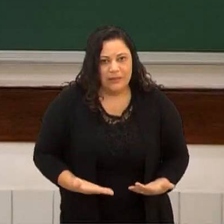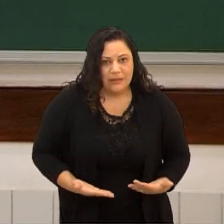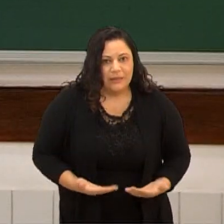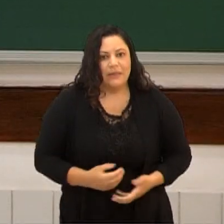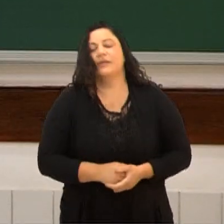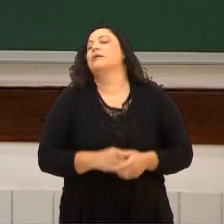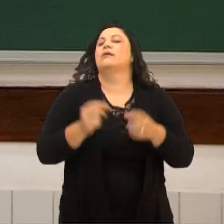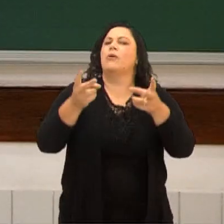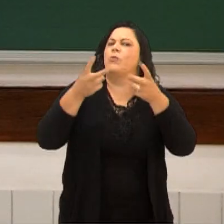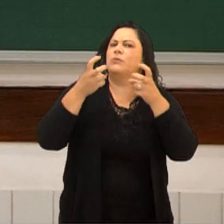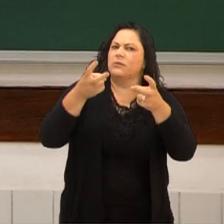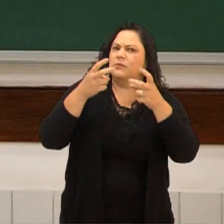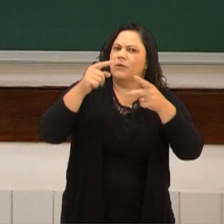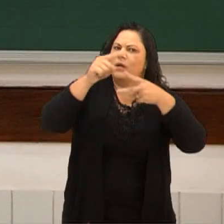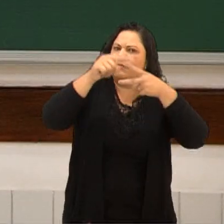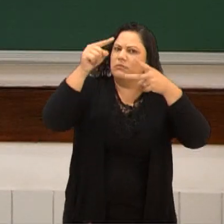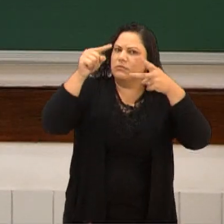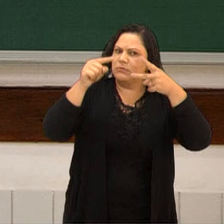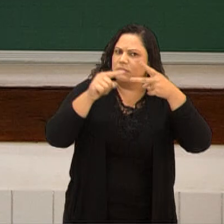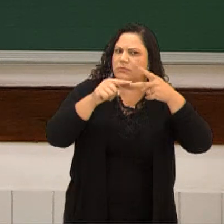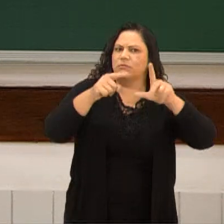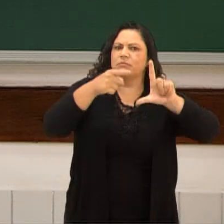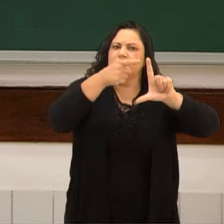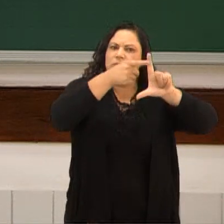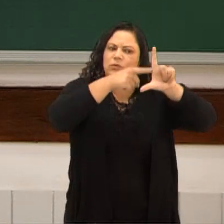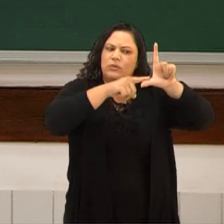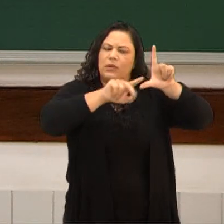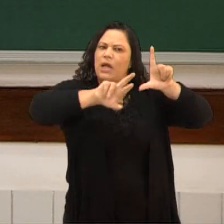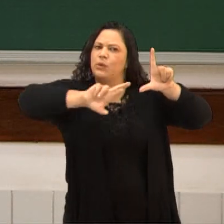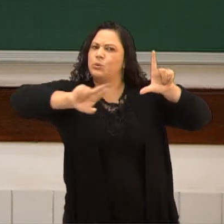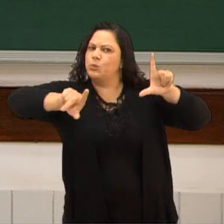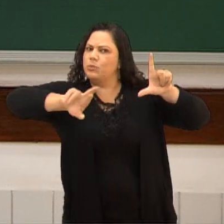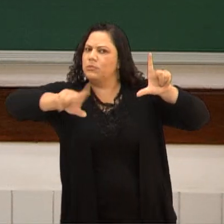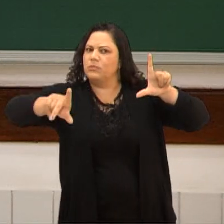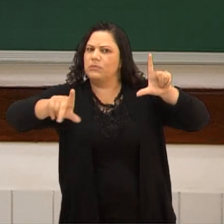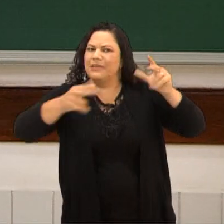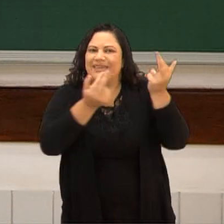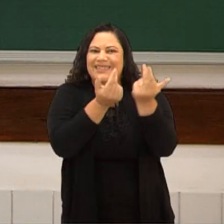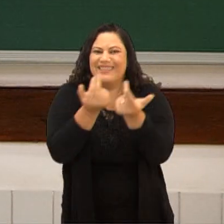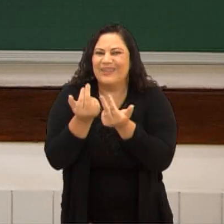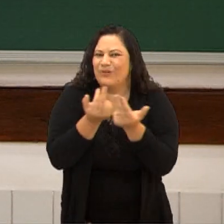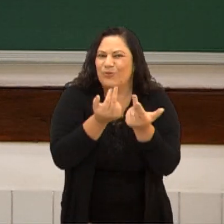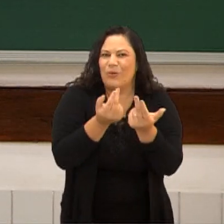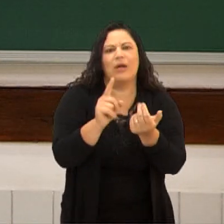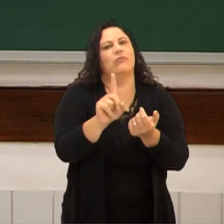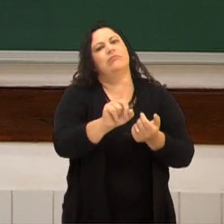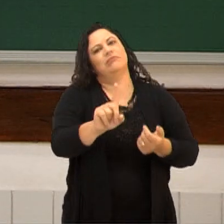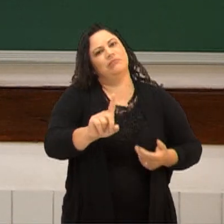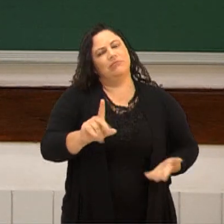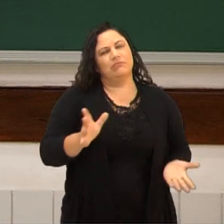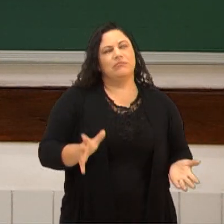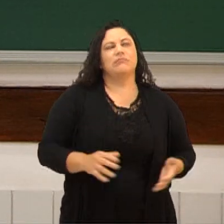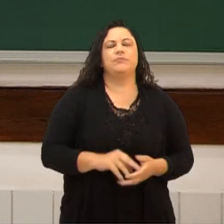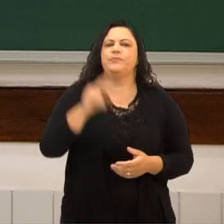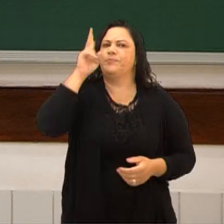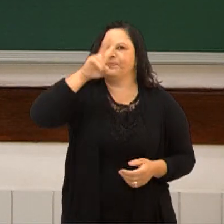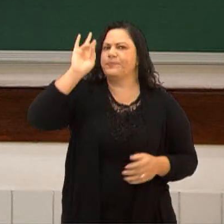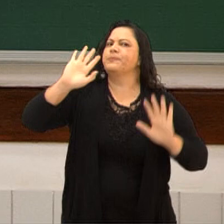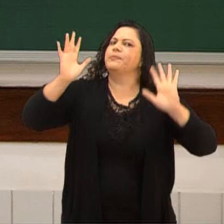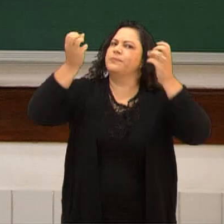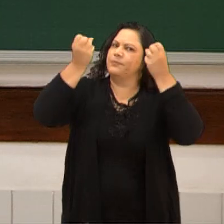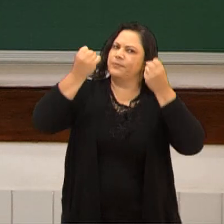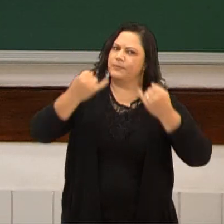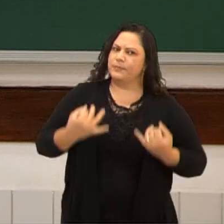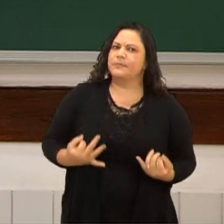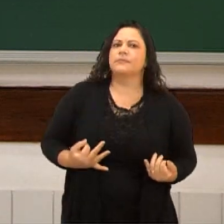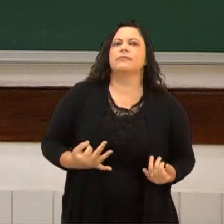vocês observaram esses dois ângulos e viram que eles são diferentes. Eles não são iguais. Lembra da última aula que a gente comentou sobre isso, sobre essa